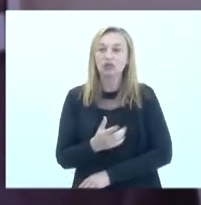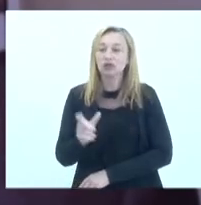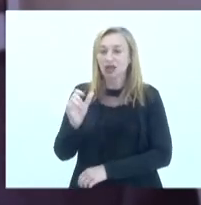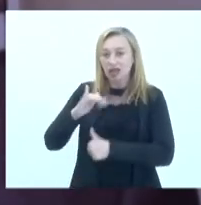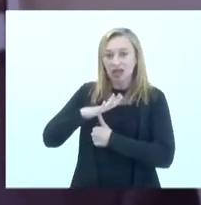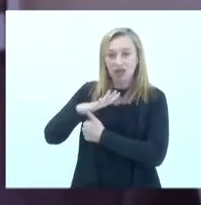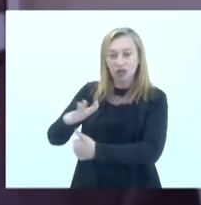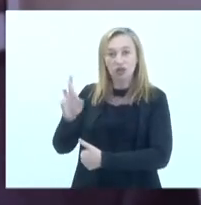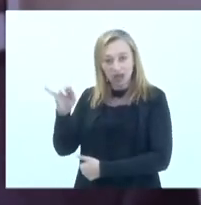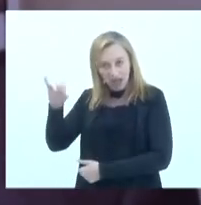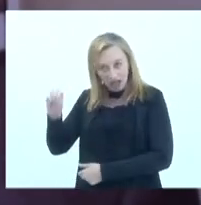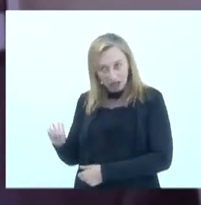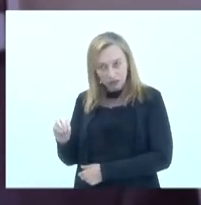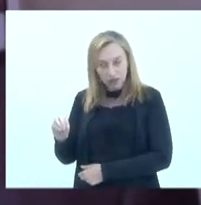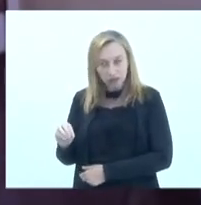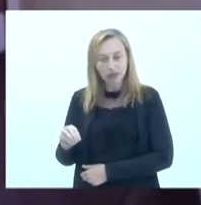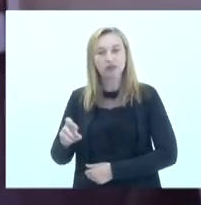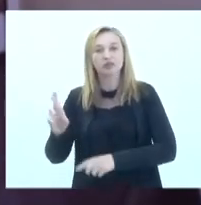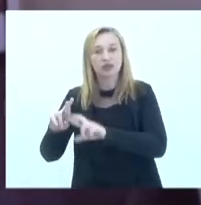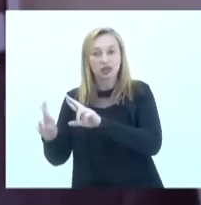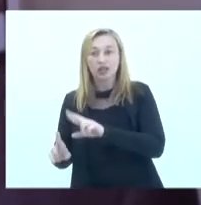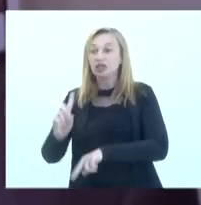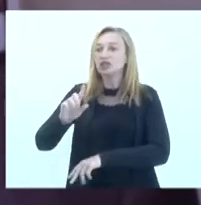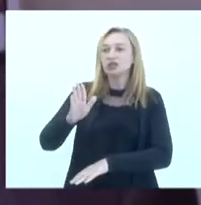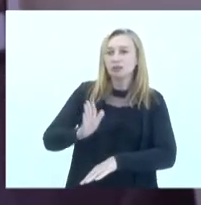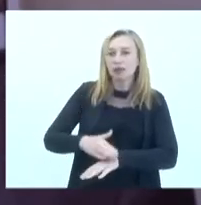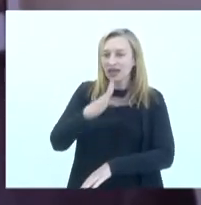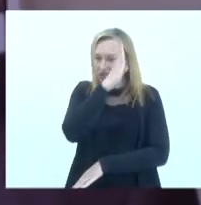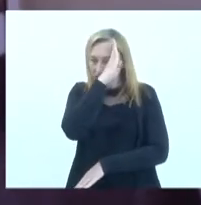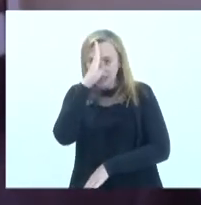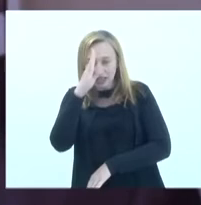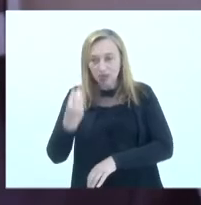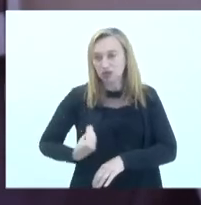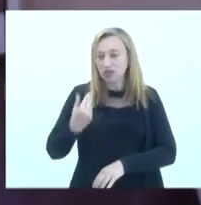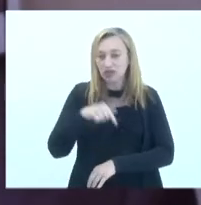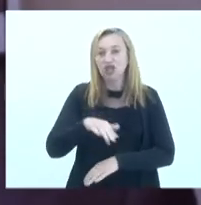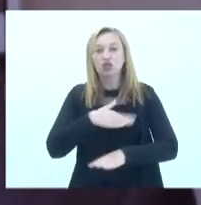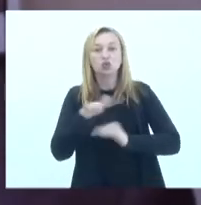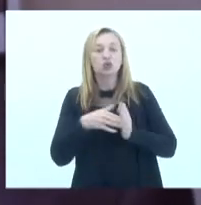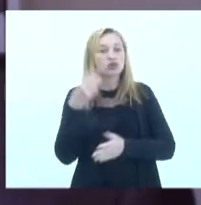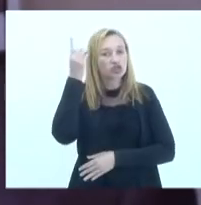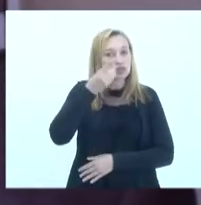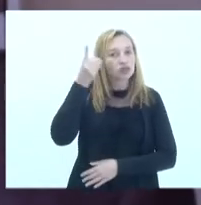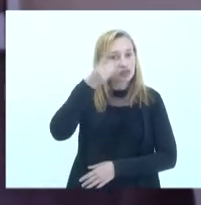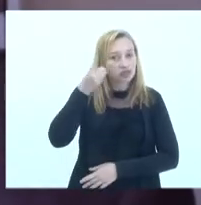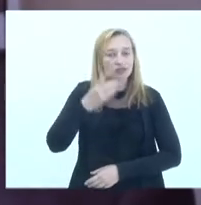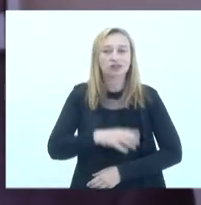reitor Ricardo Lloyd, reitor da UERJ, os demais acadêmicos presentes, todos os deputados e deputadas,